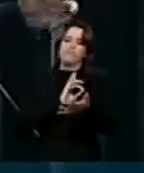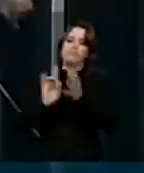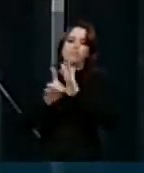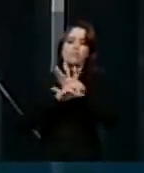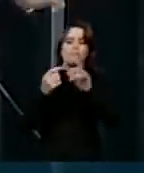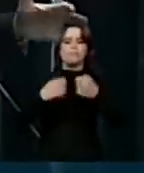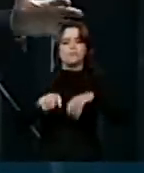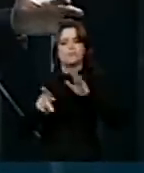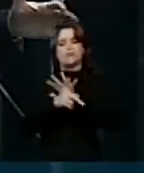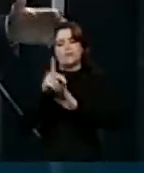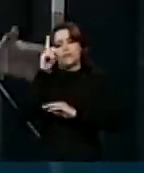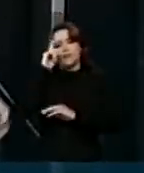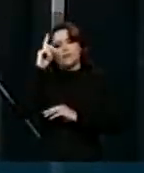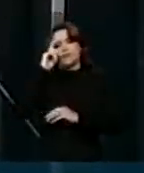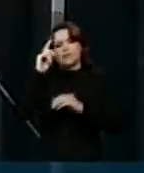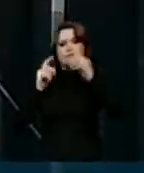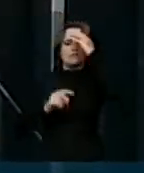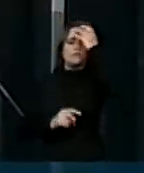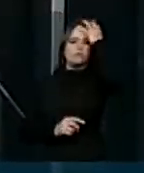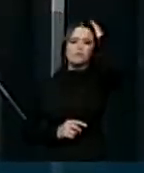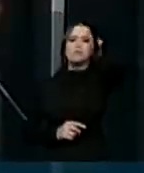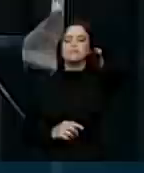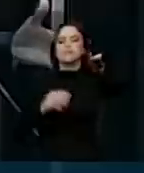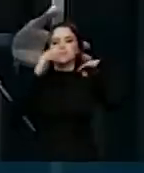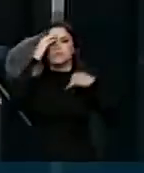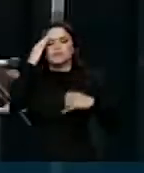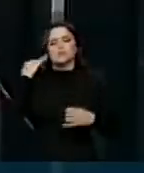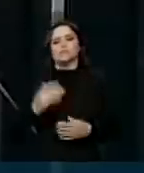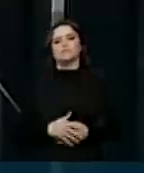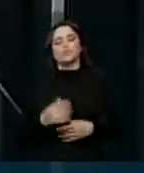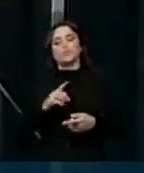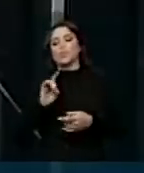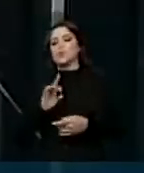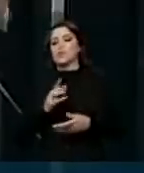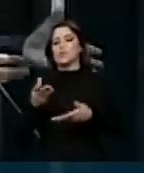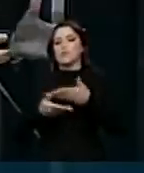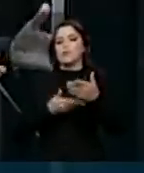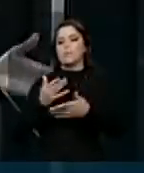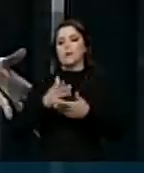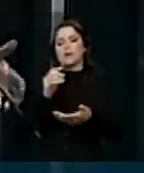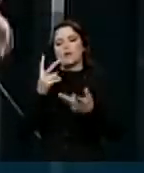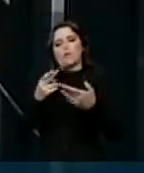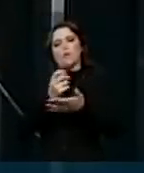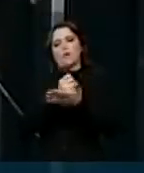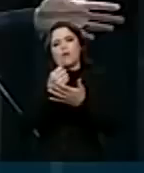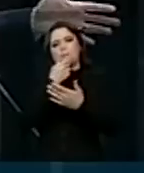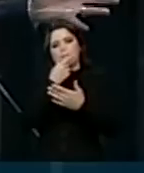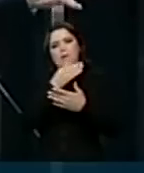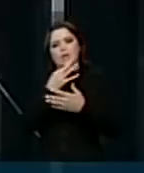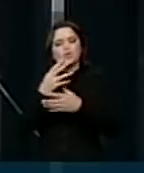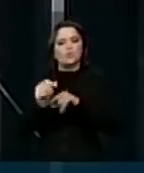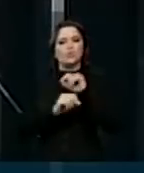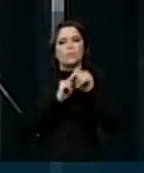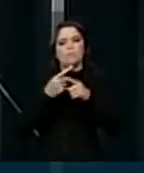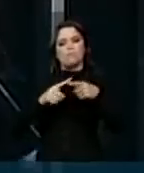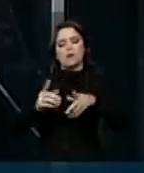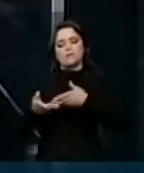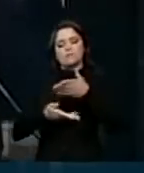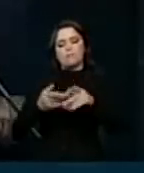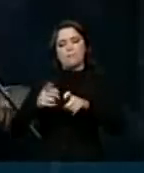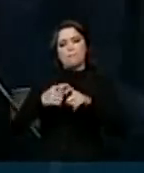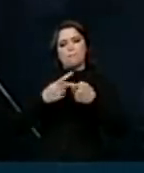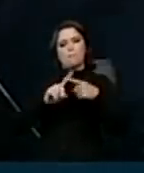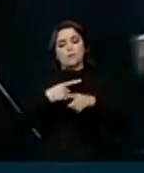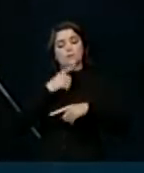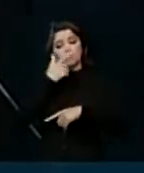tem que se vencer a cada dia, não apenas com tratamento, com os remédios, com tratamento médico, mas vencer